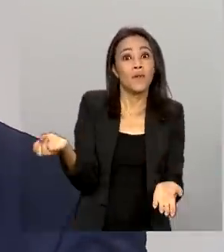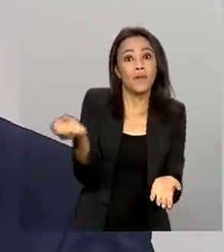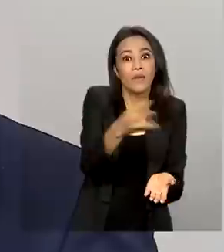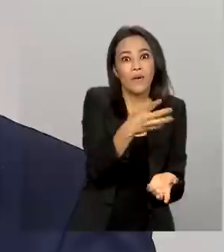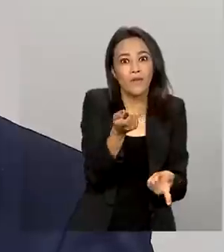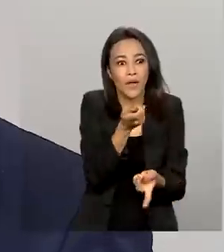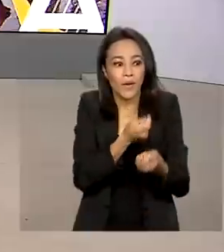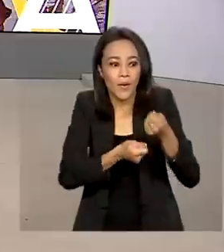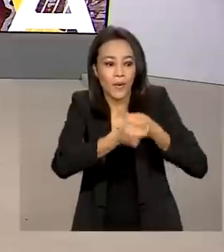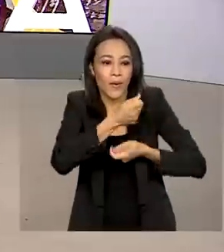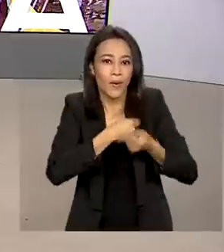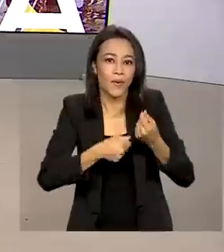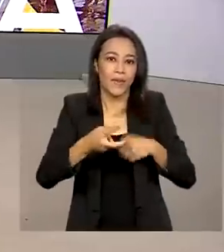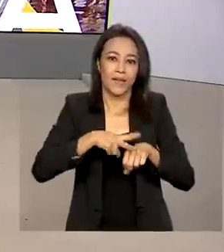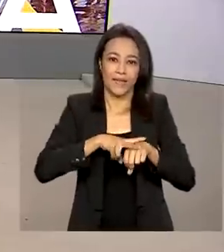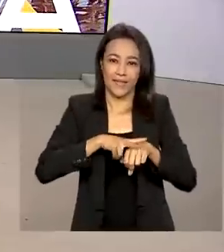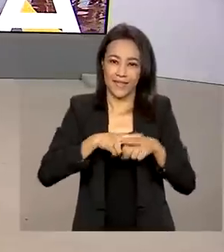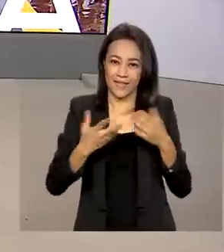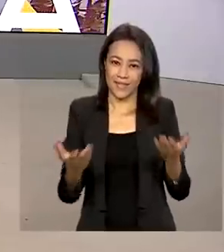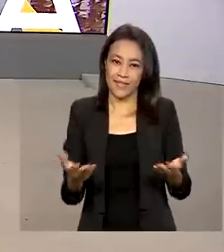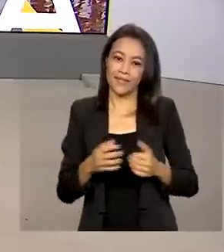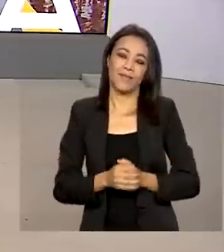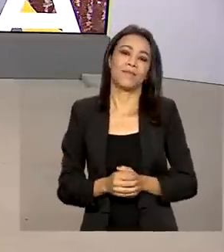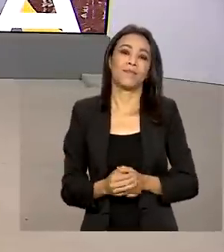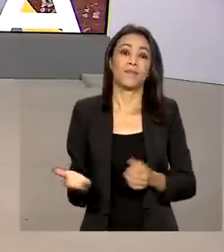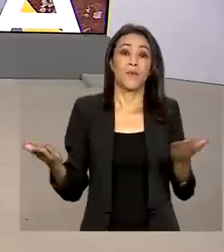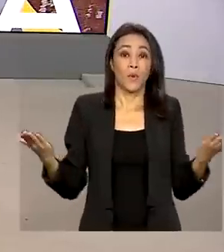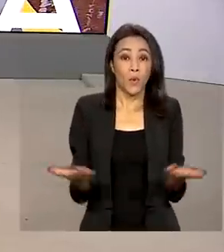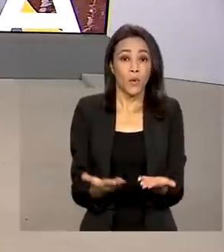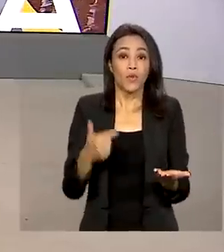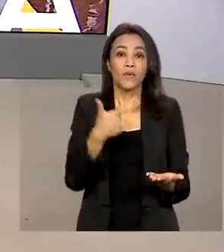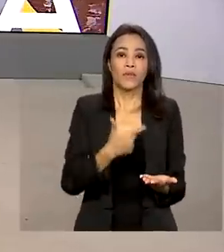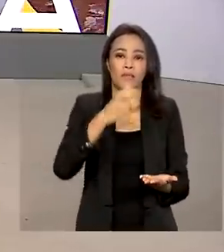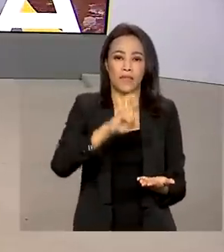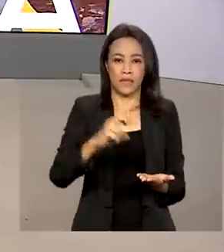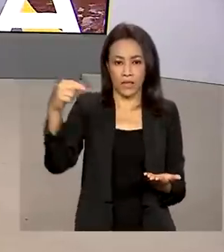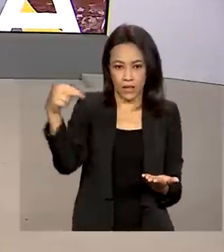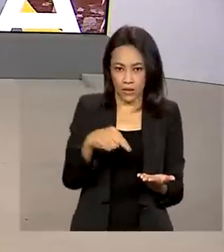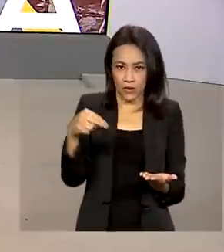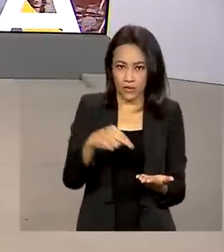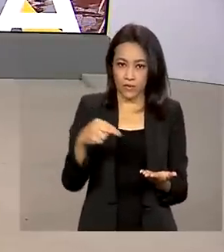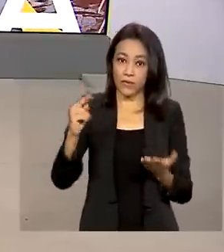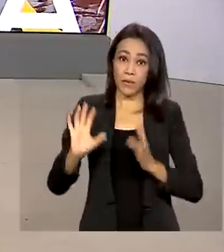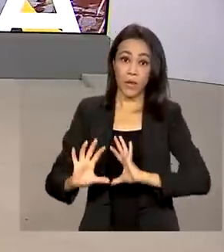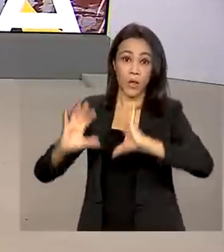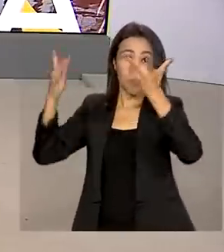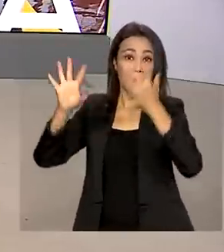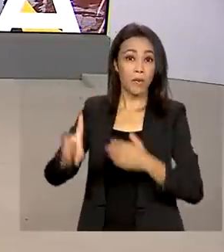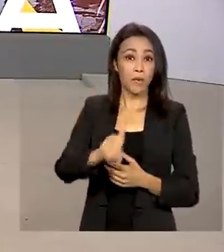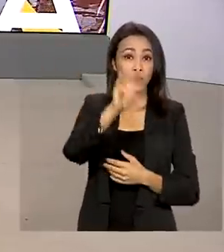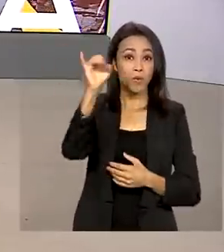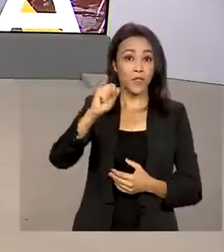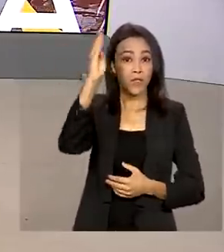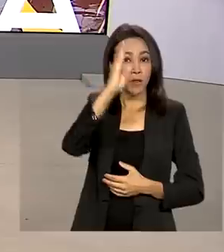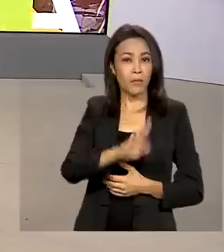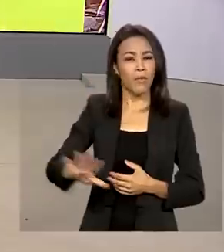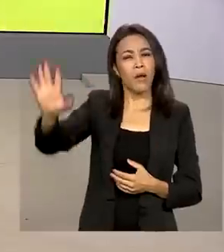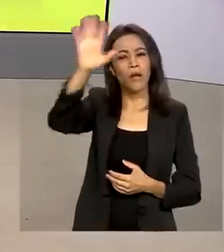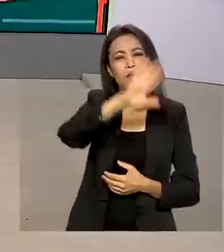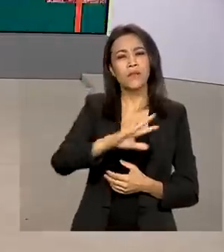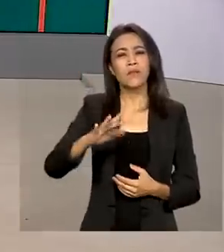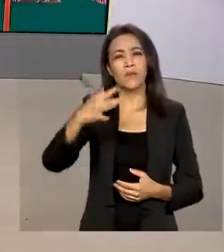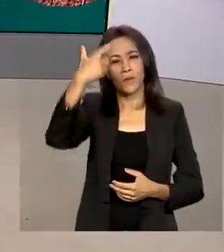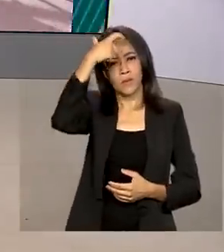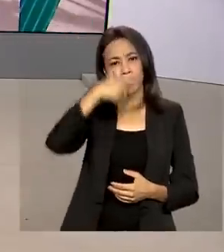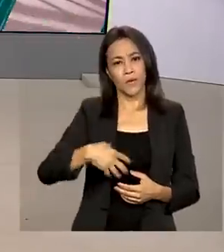emissões até 2050. Hoje, 25 de novembro, é comemorado o Dia Nacional do Doador Voluntário de